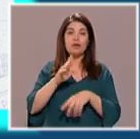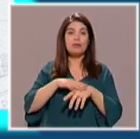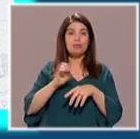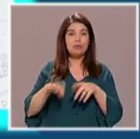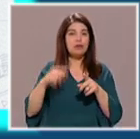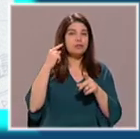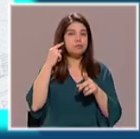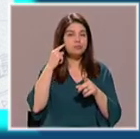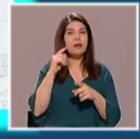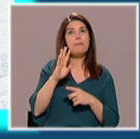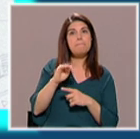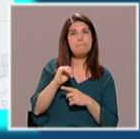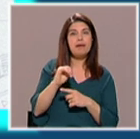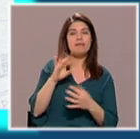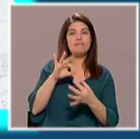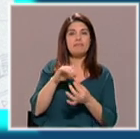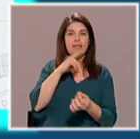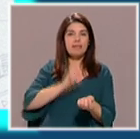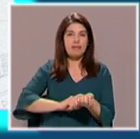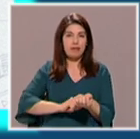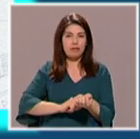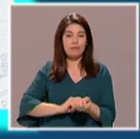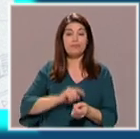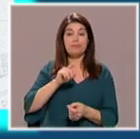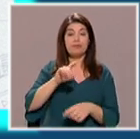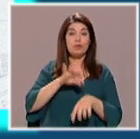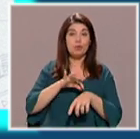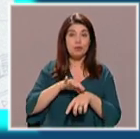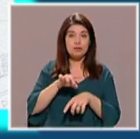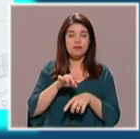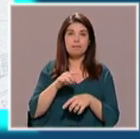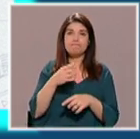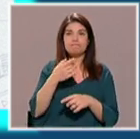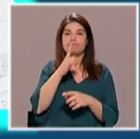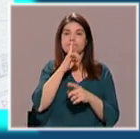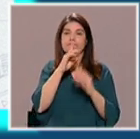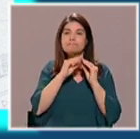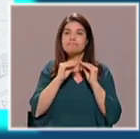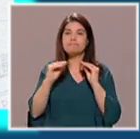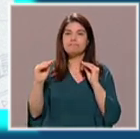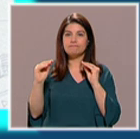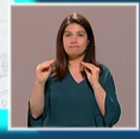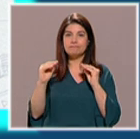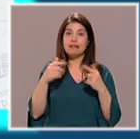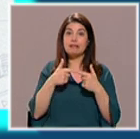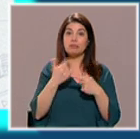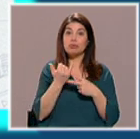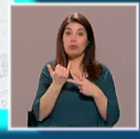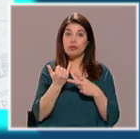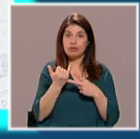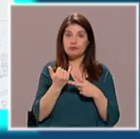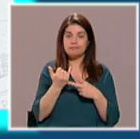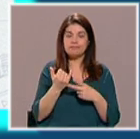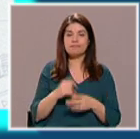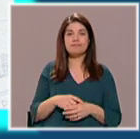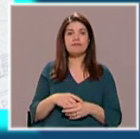pé diabético. Ou seja, esta doença é uma doença extremamente silenciosa, a diabetes do tipo 2. Quais